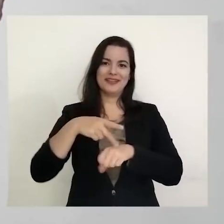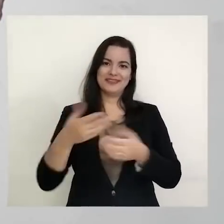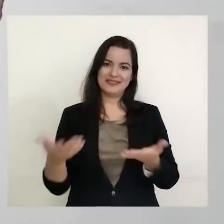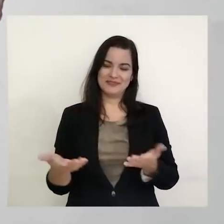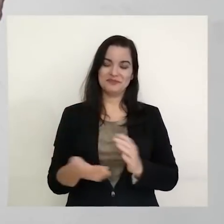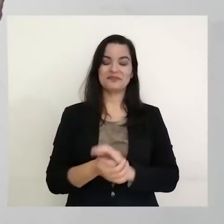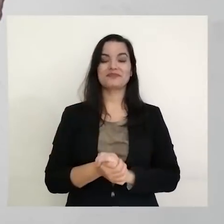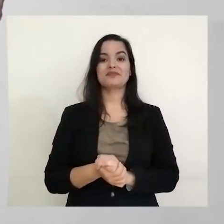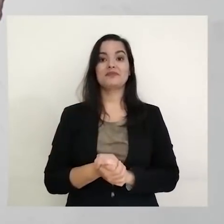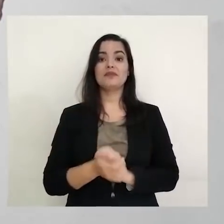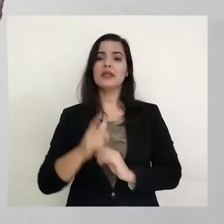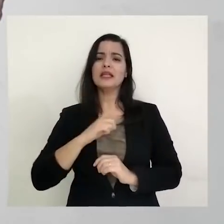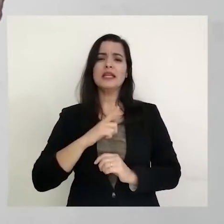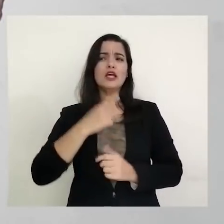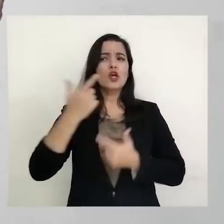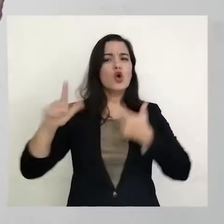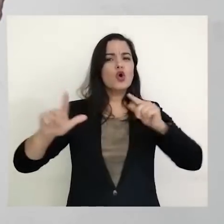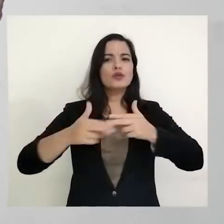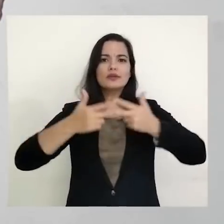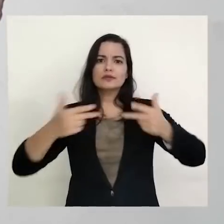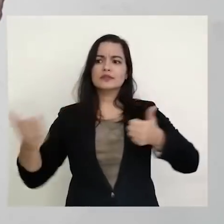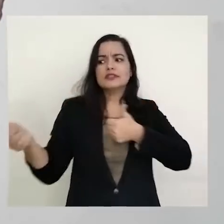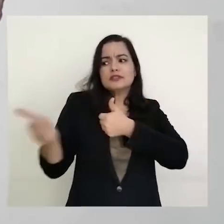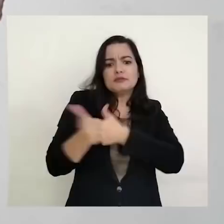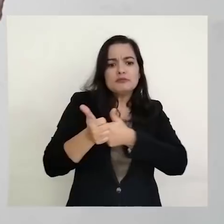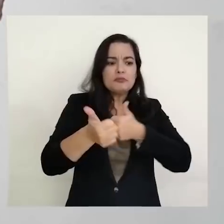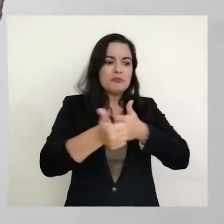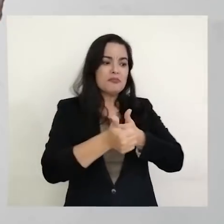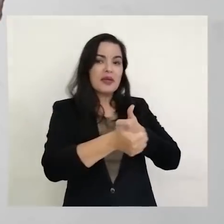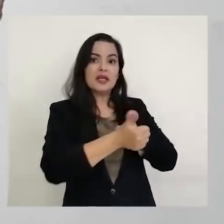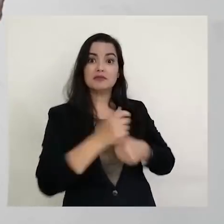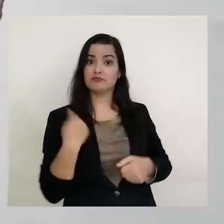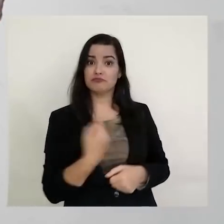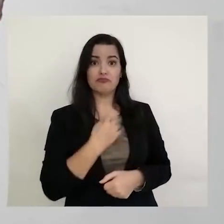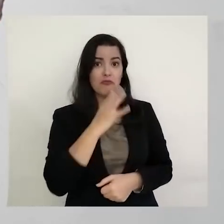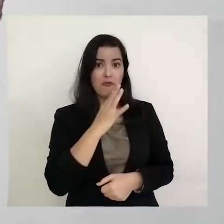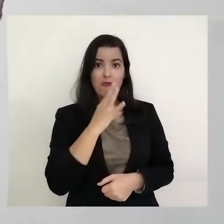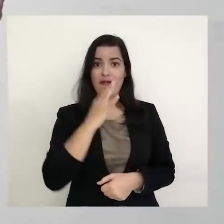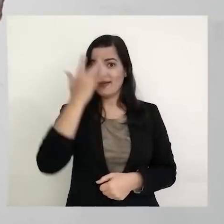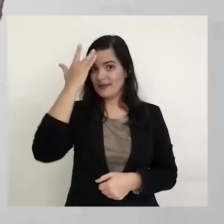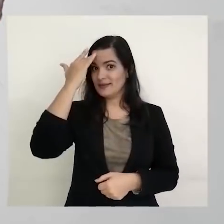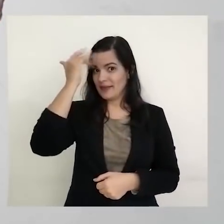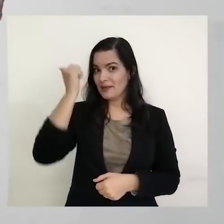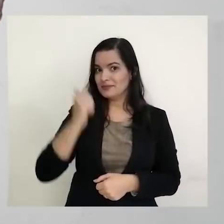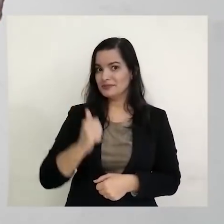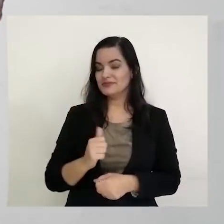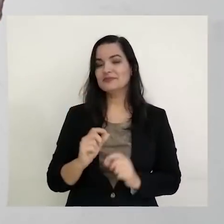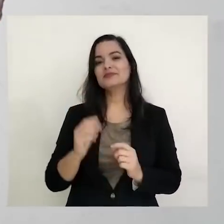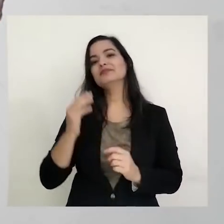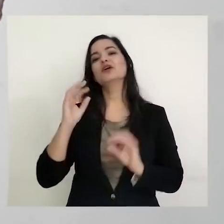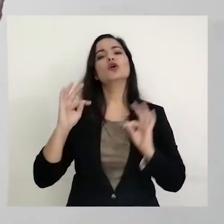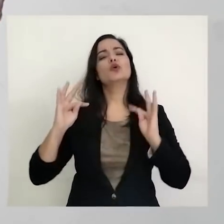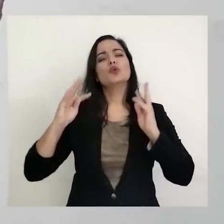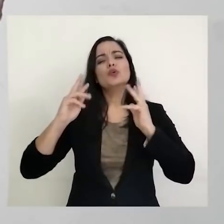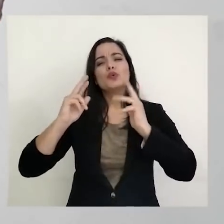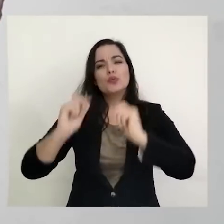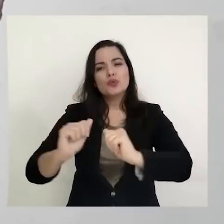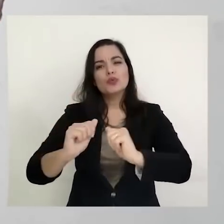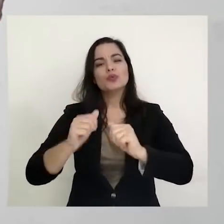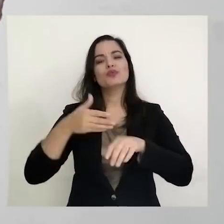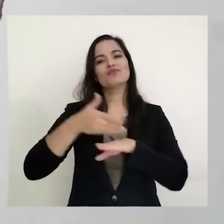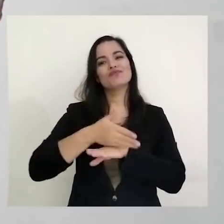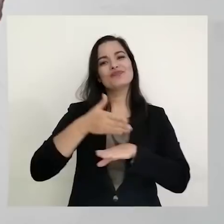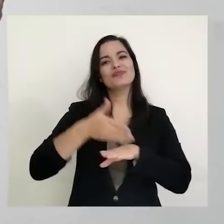muitas outras coisas que estão bem próximas de nós e que nós nem imaginamos, sabia? Tudo isso